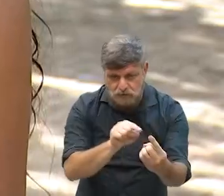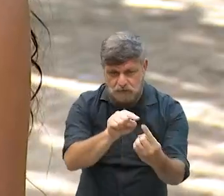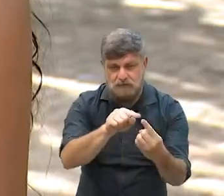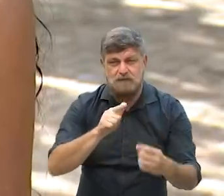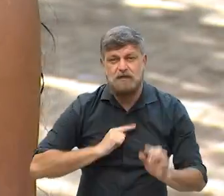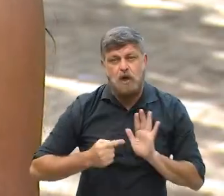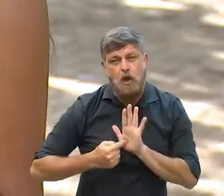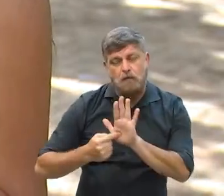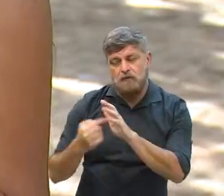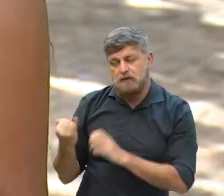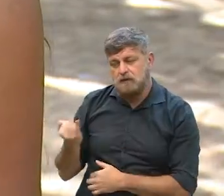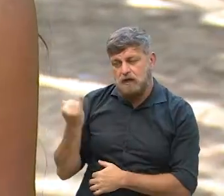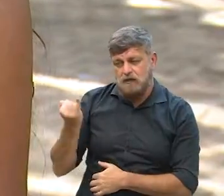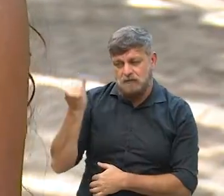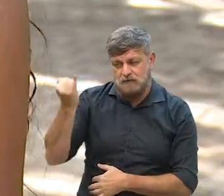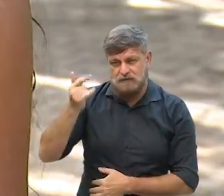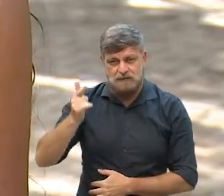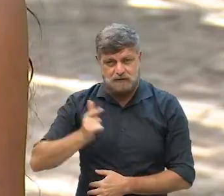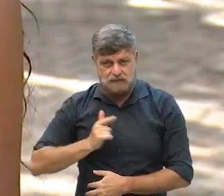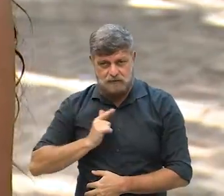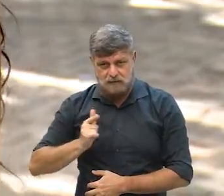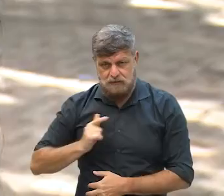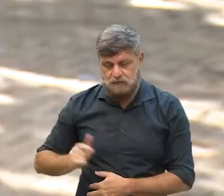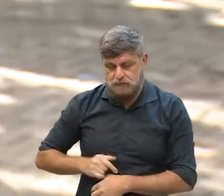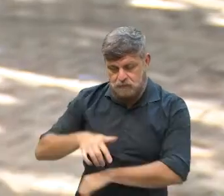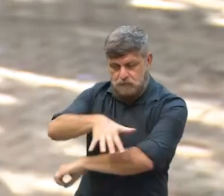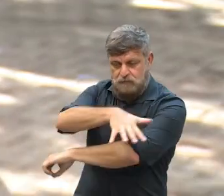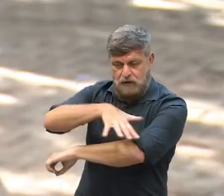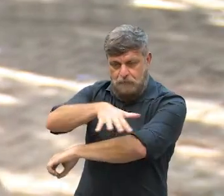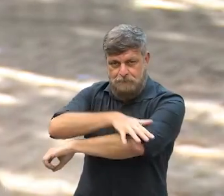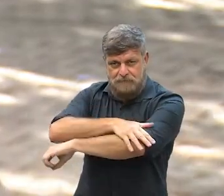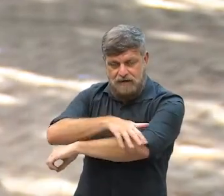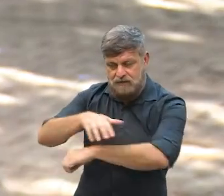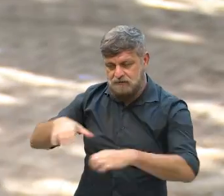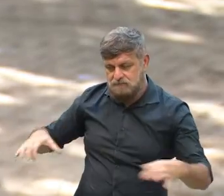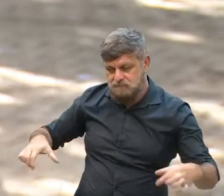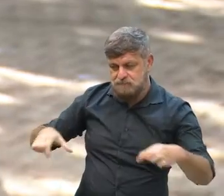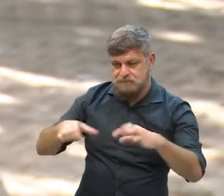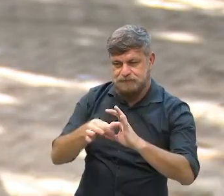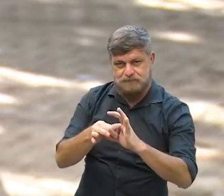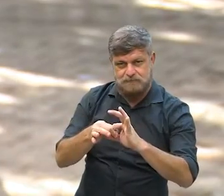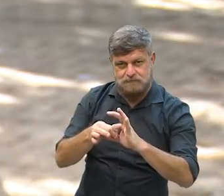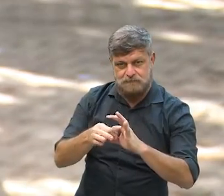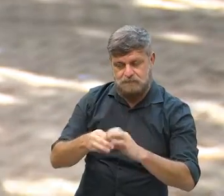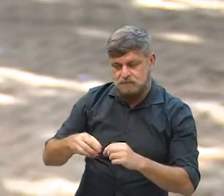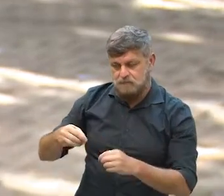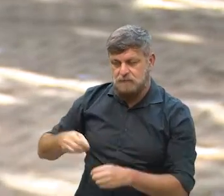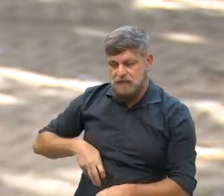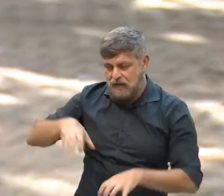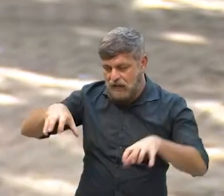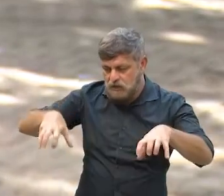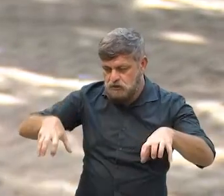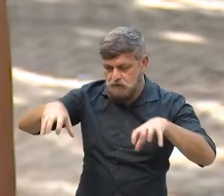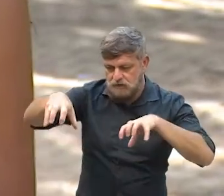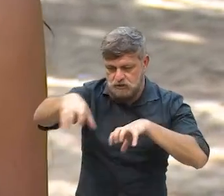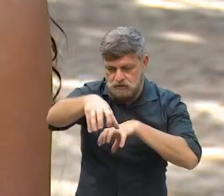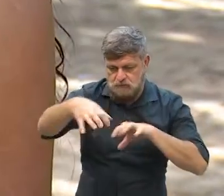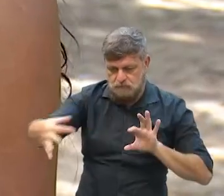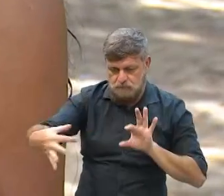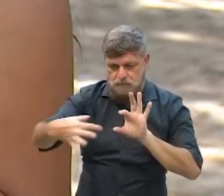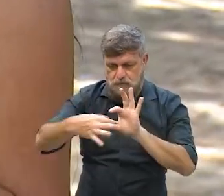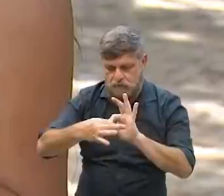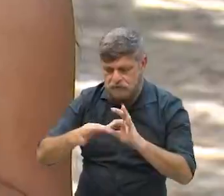aí a interligação, a implantação de parques lineares, interligando as regiões do município, né? Temos